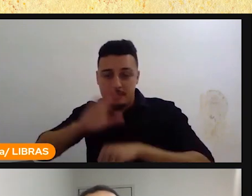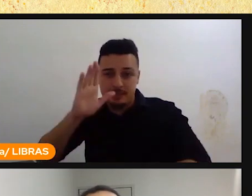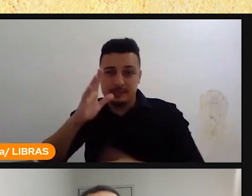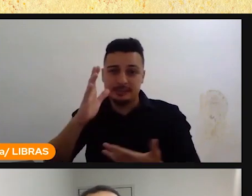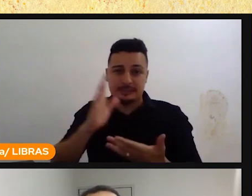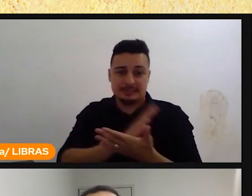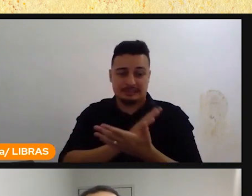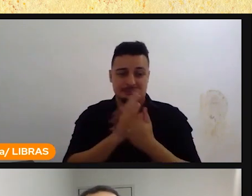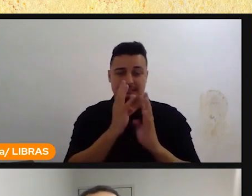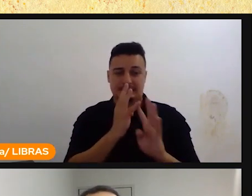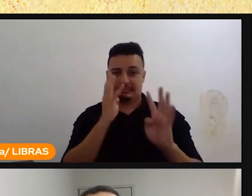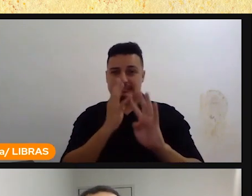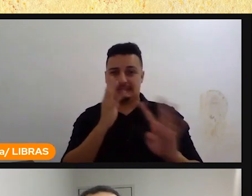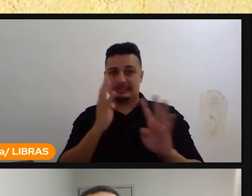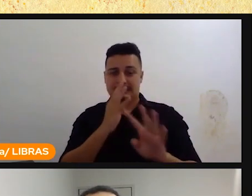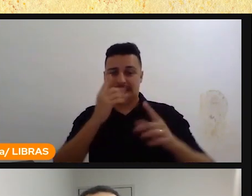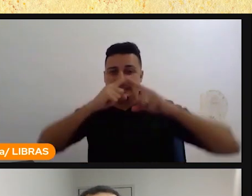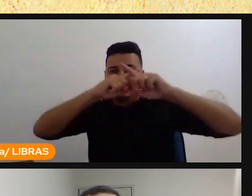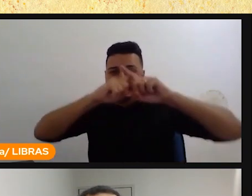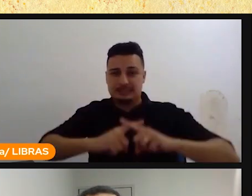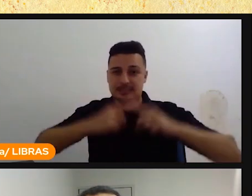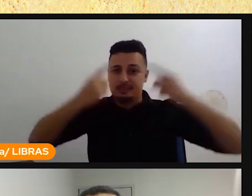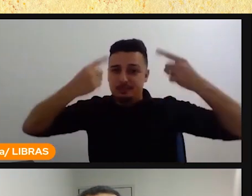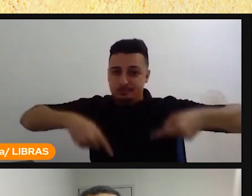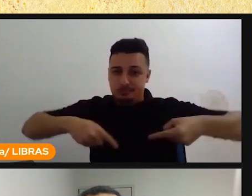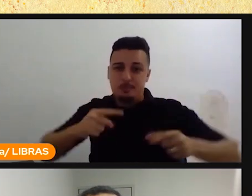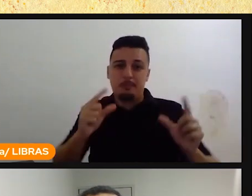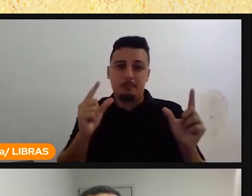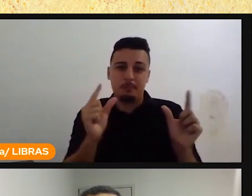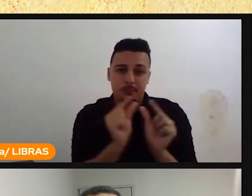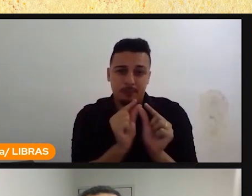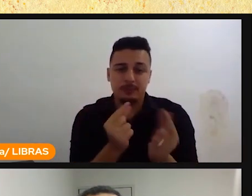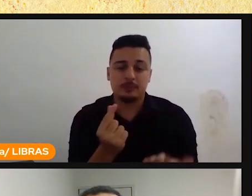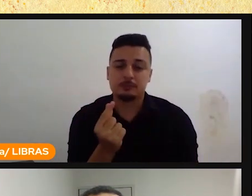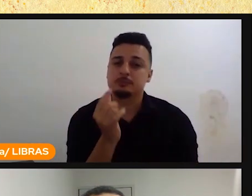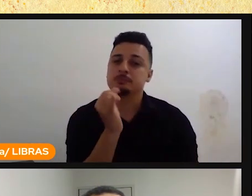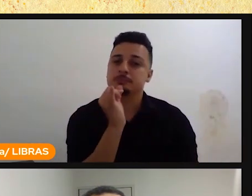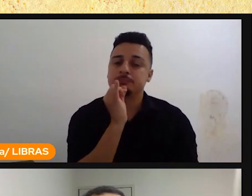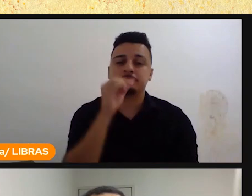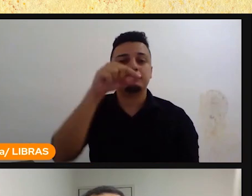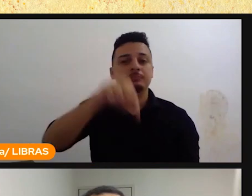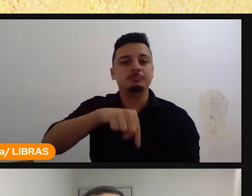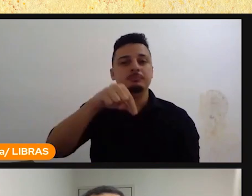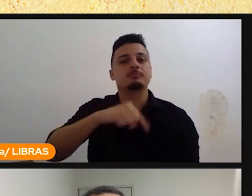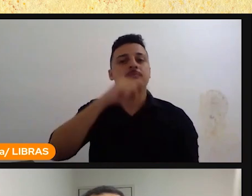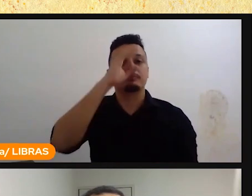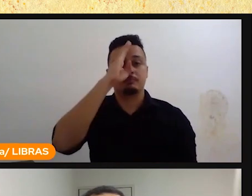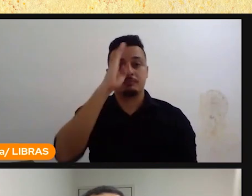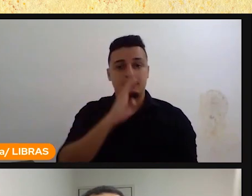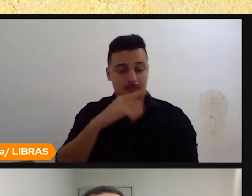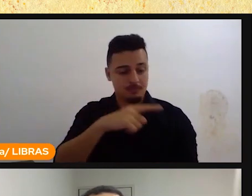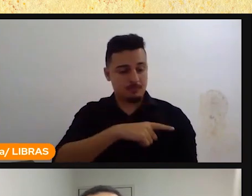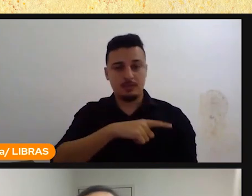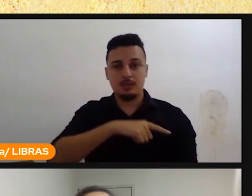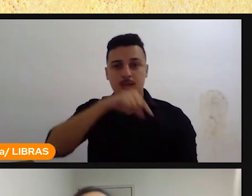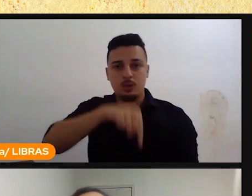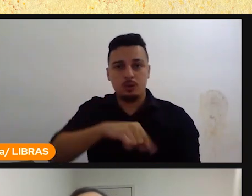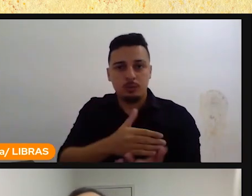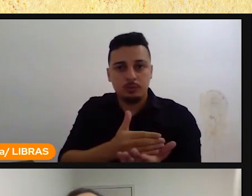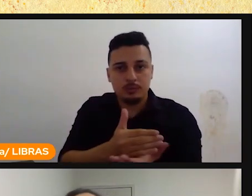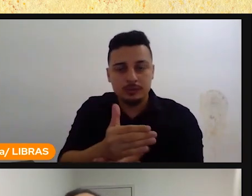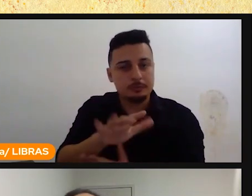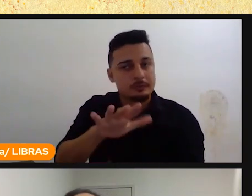filmes inscritos para selecionar. Aqui no Brasil, atualmente, existem cerca de 20 longas-metragens